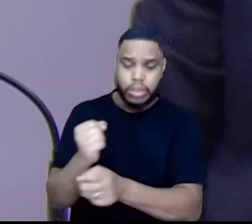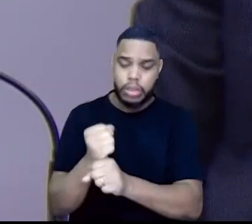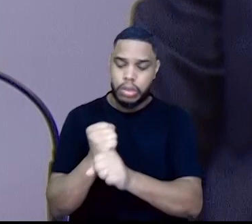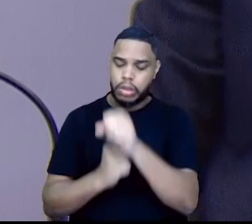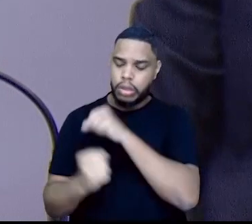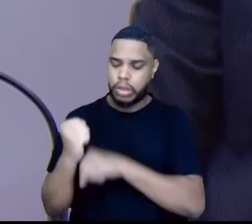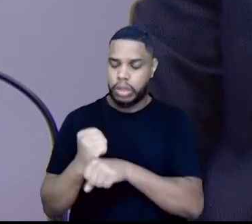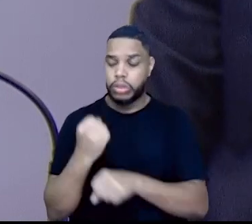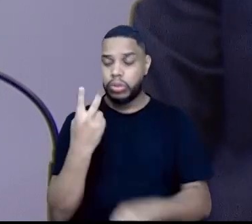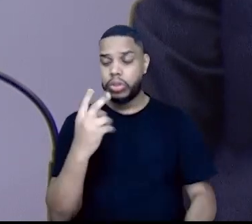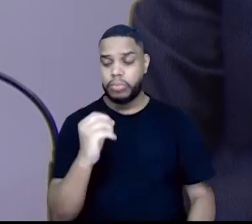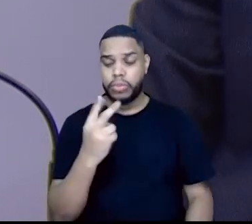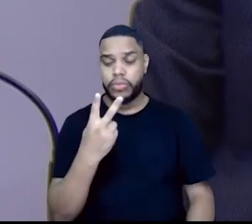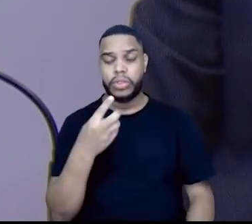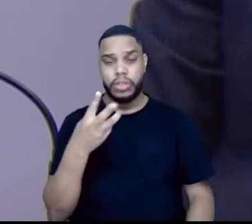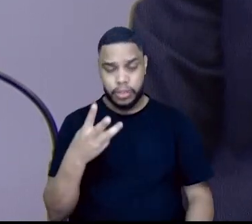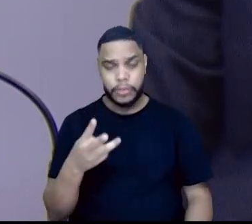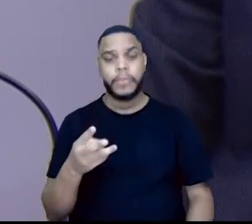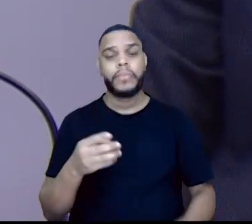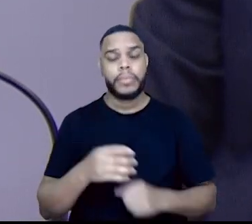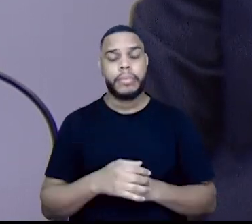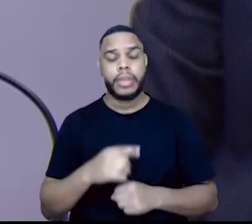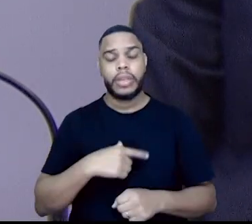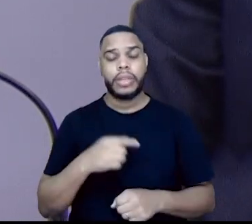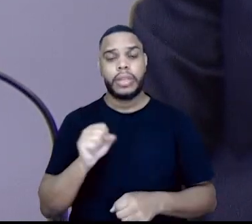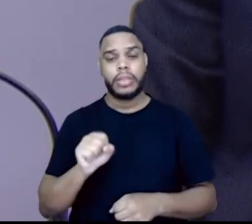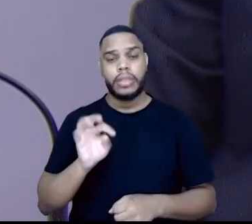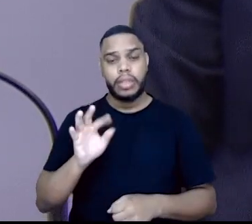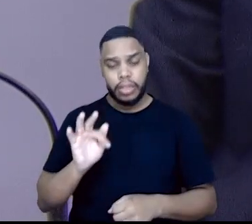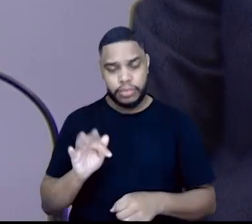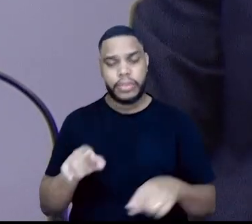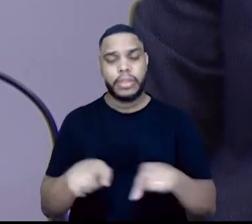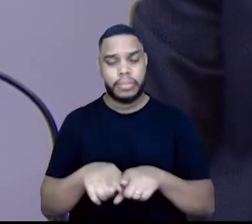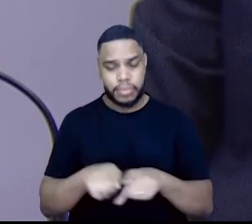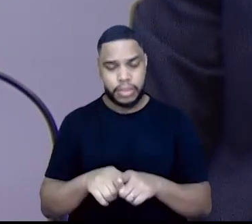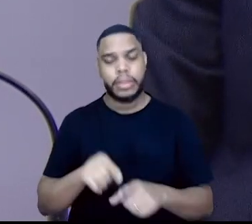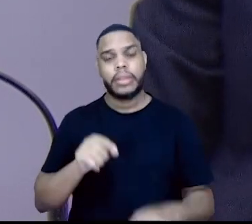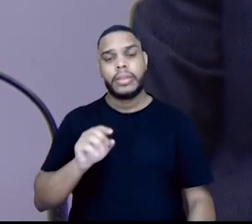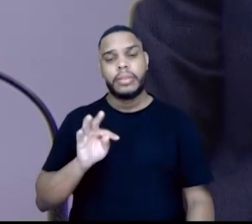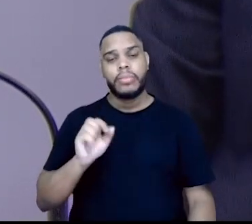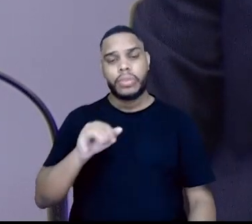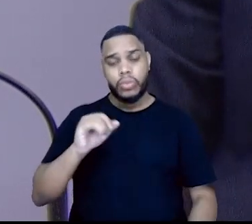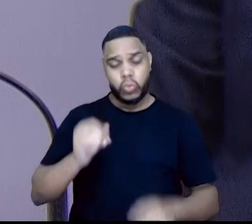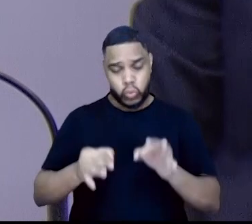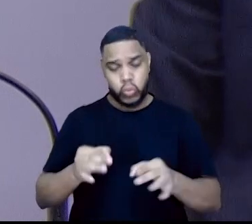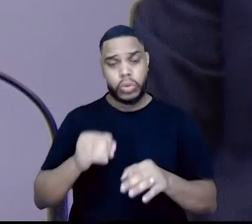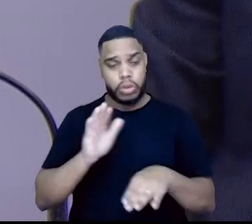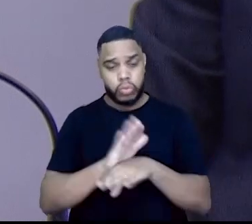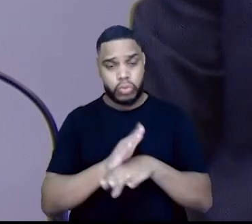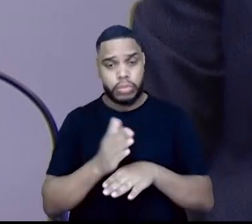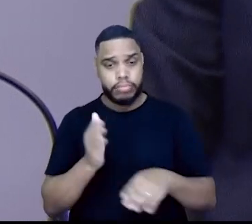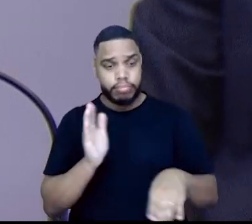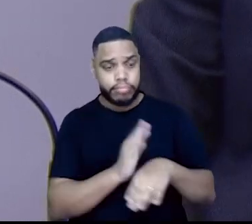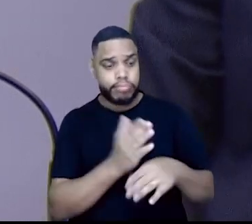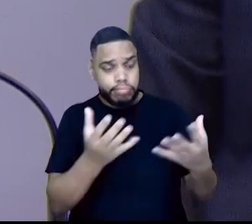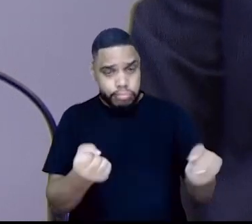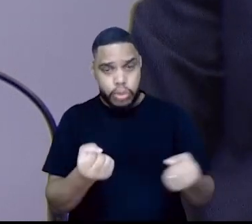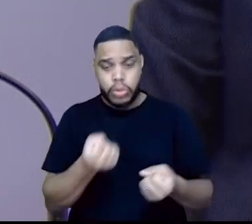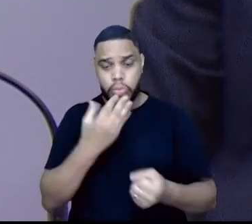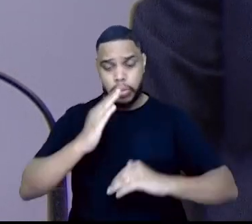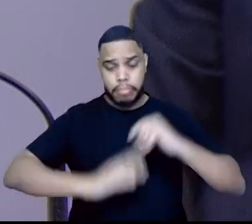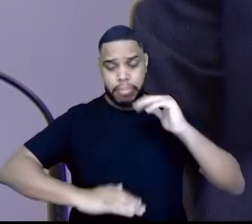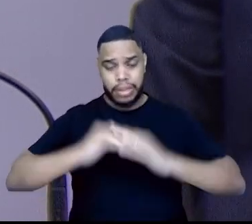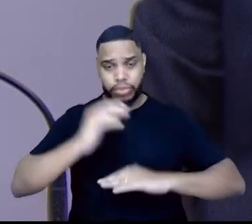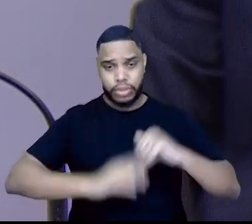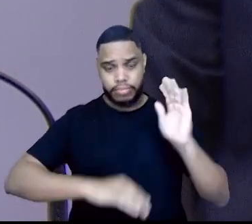Supremo Tribunal Federal e o Tribunal Superior do Trabalho também firmaram acordos de cooperação técnica para a adoção de boas práticas